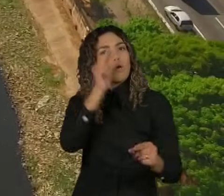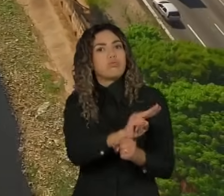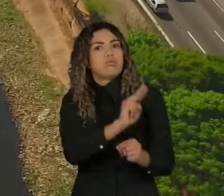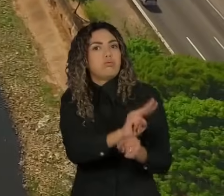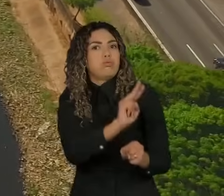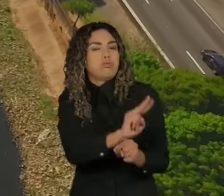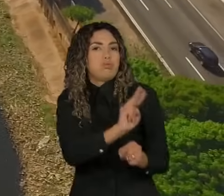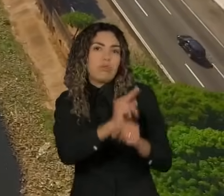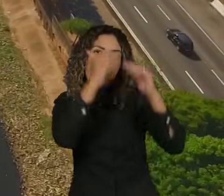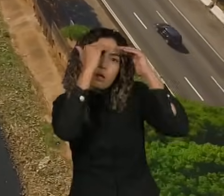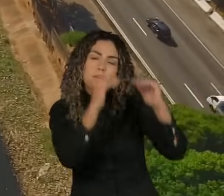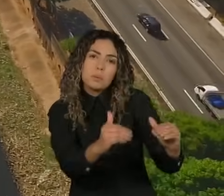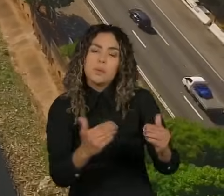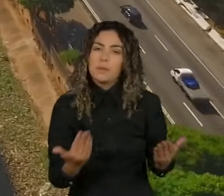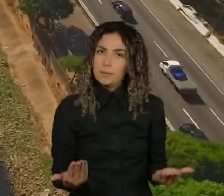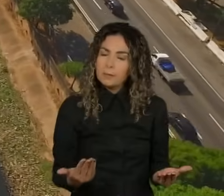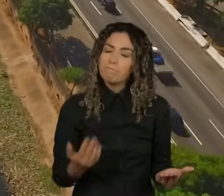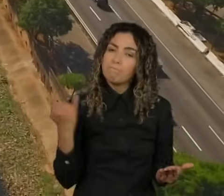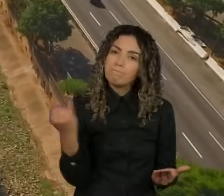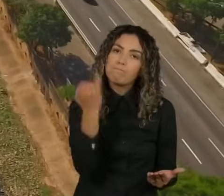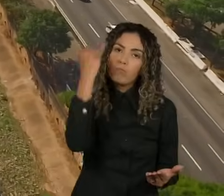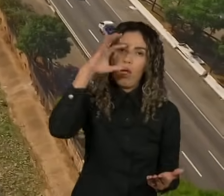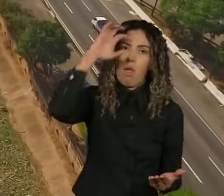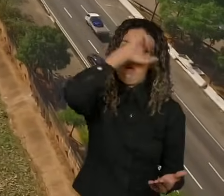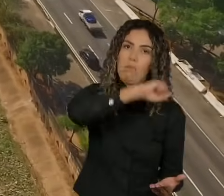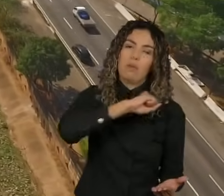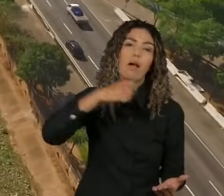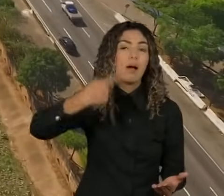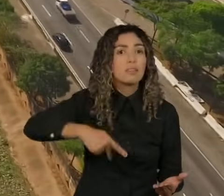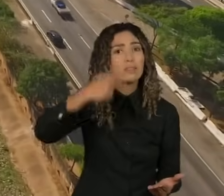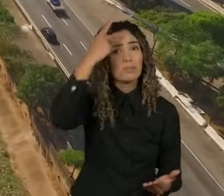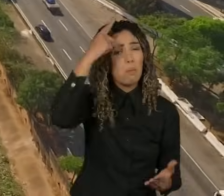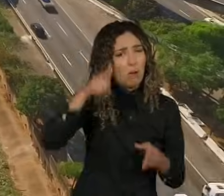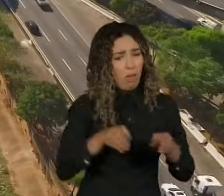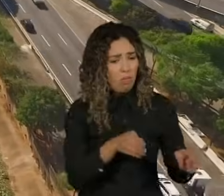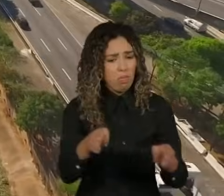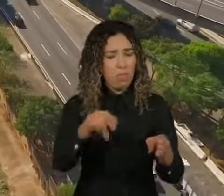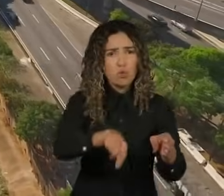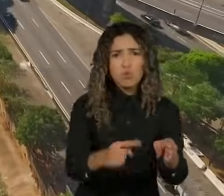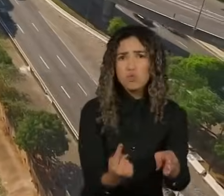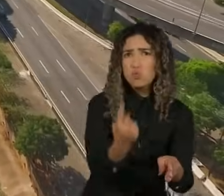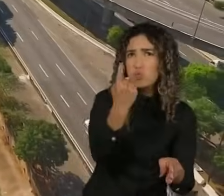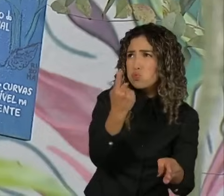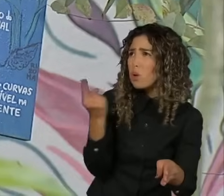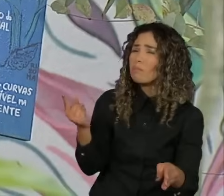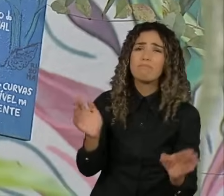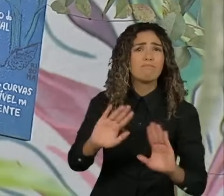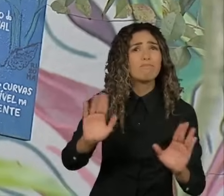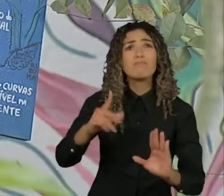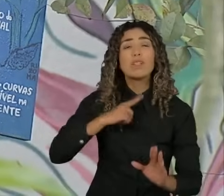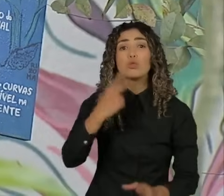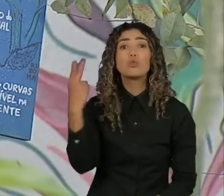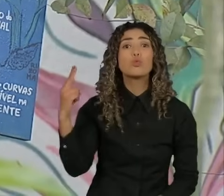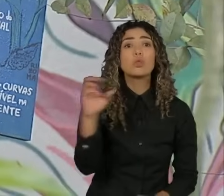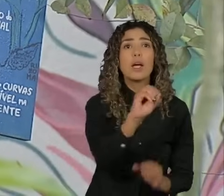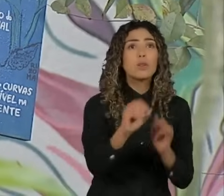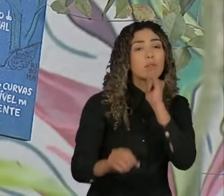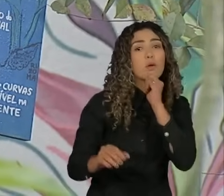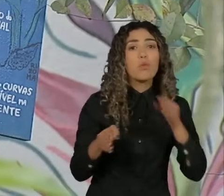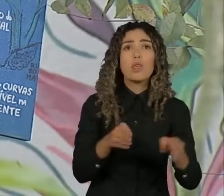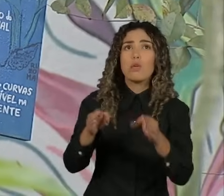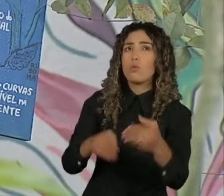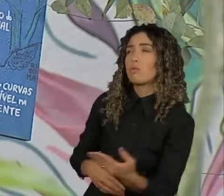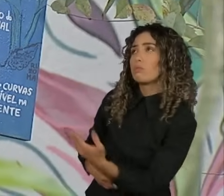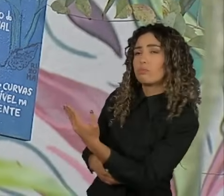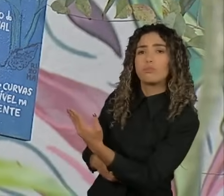Na cidade de São Paulo, além do Rio Tietê, existem mais de 200 cursos d'água. Um deles é o rio